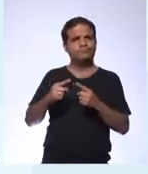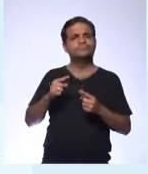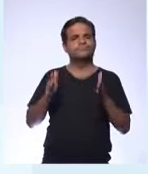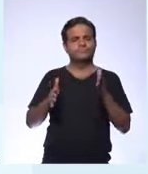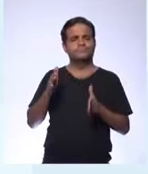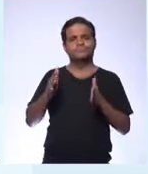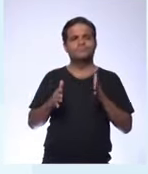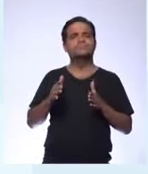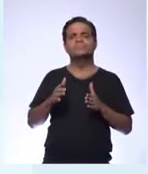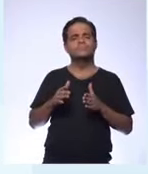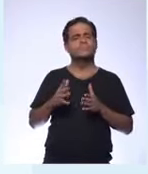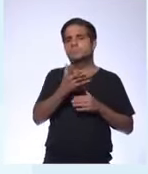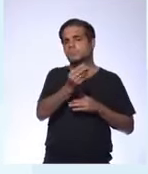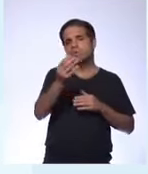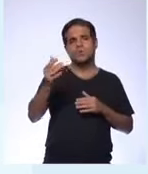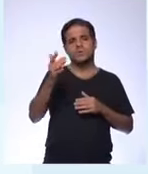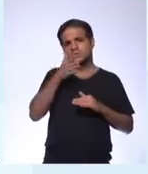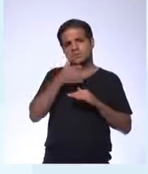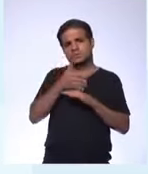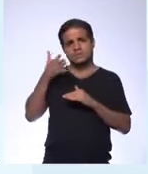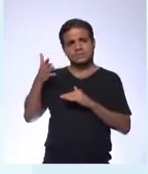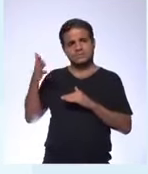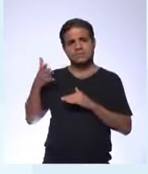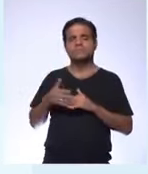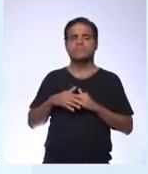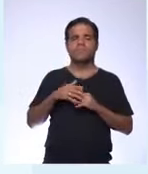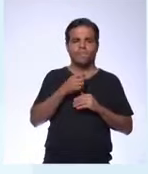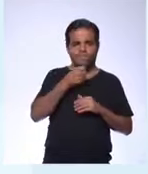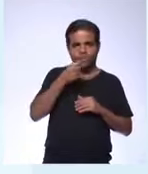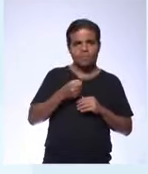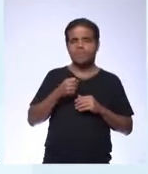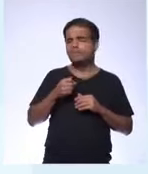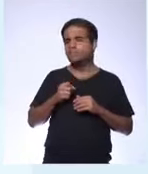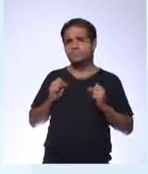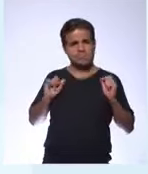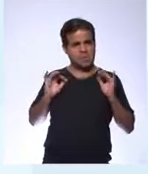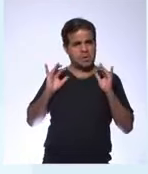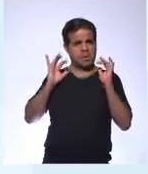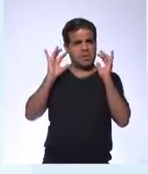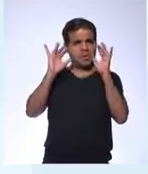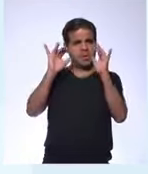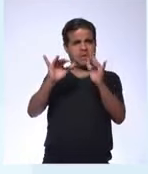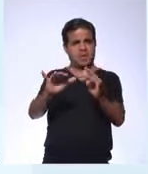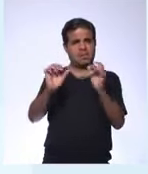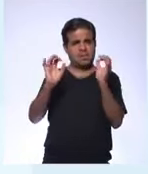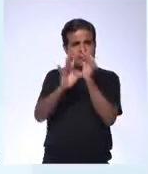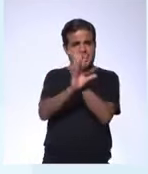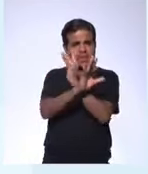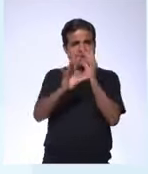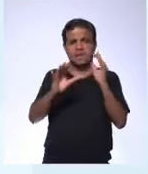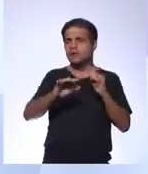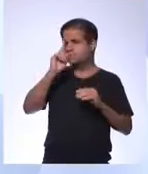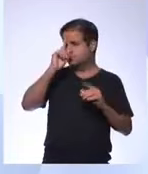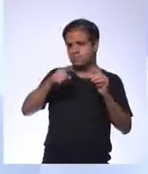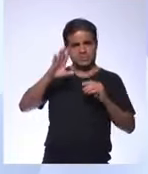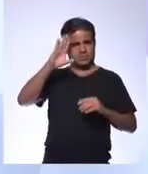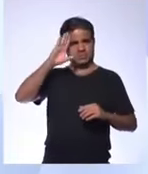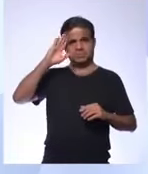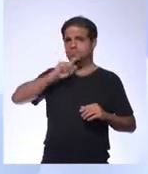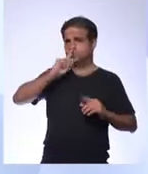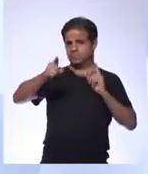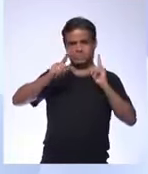determinado momento. Muitas sessões do espetáculo Opinião eram invadidas pelo Exército, e o Exército mandava todo mundo para